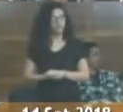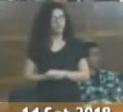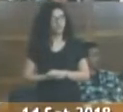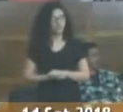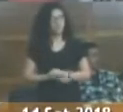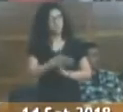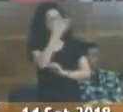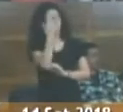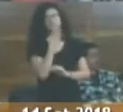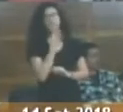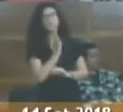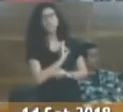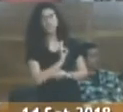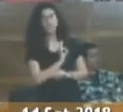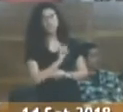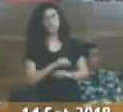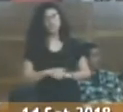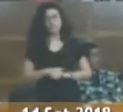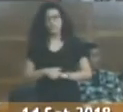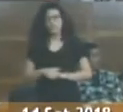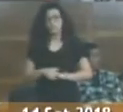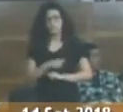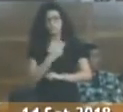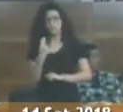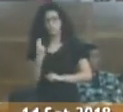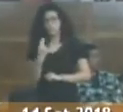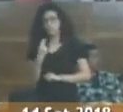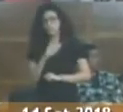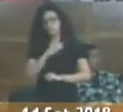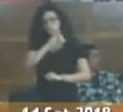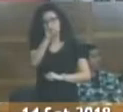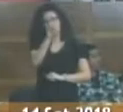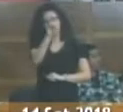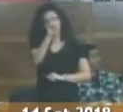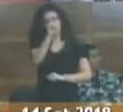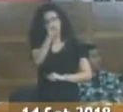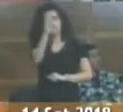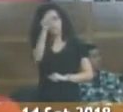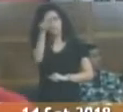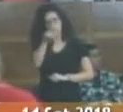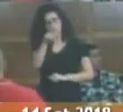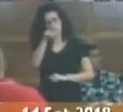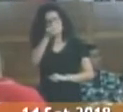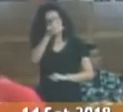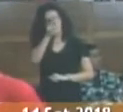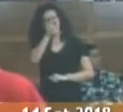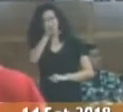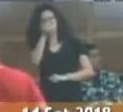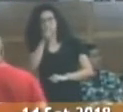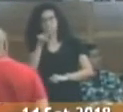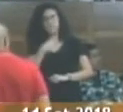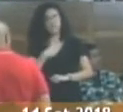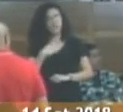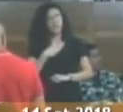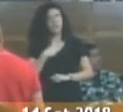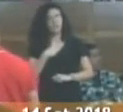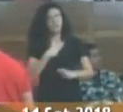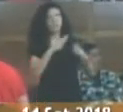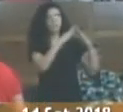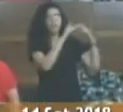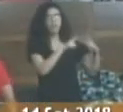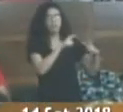para quem não me conhece, meu nome é José Luiz Zaganelli, eu moro em Angra há 40